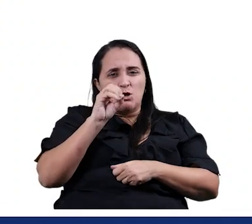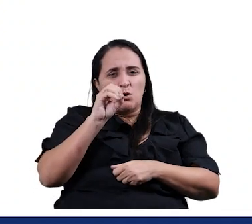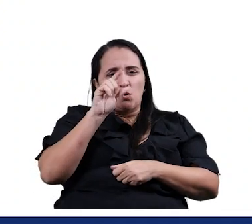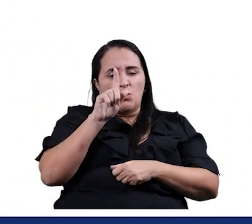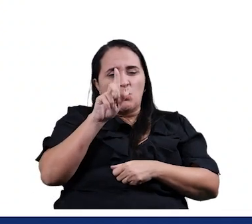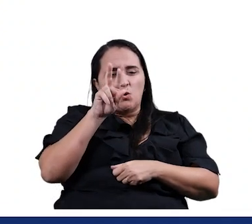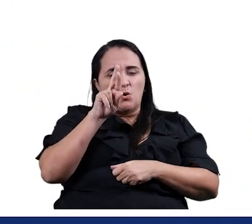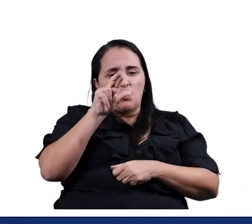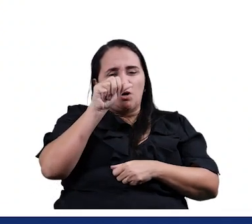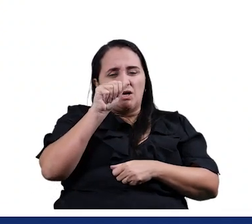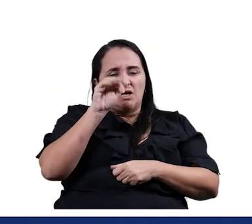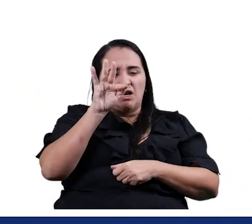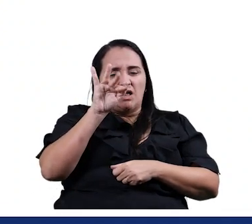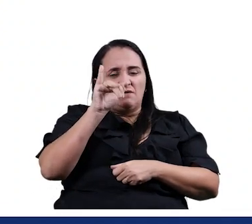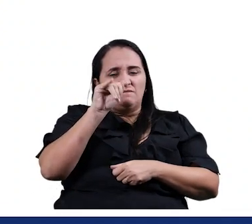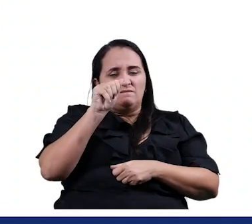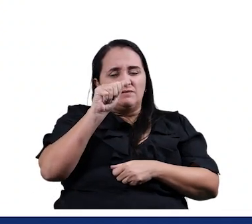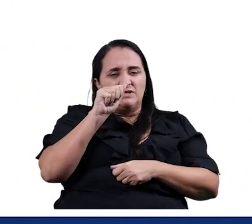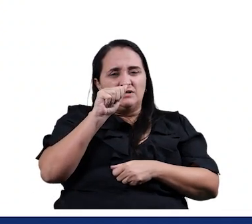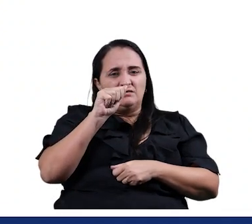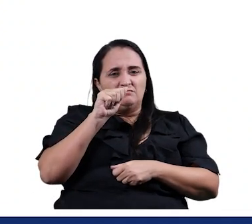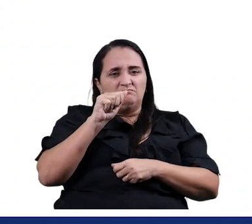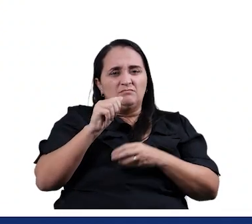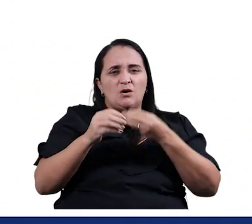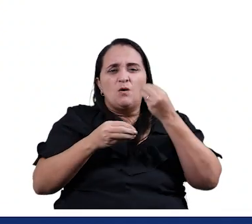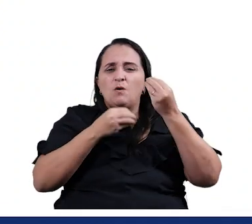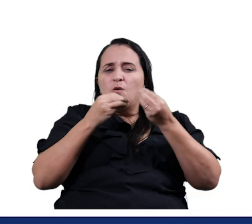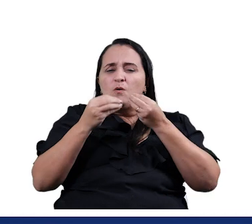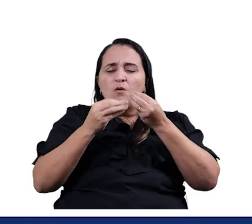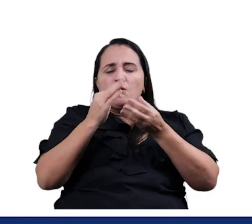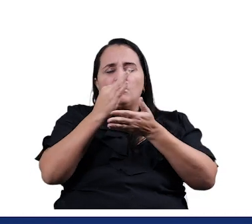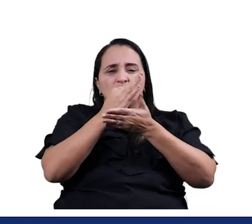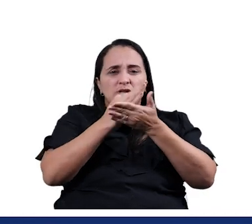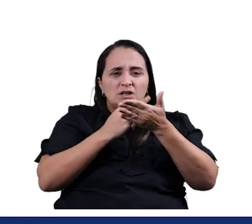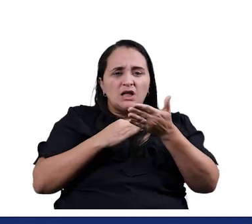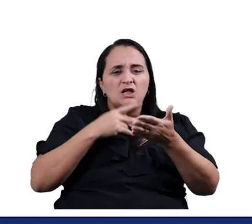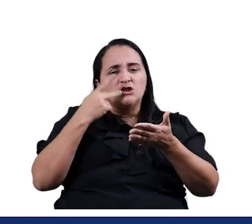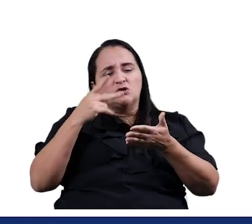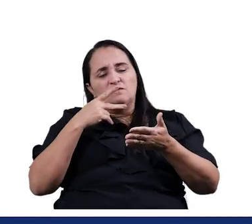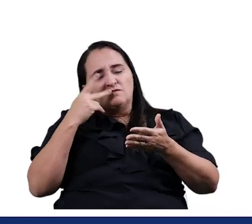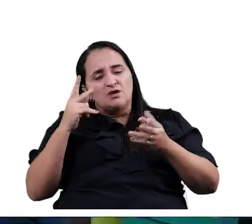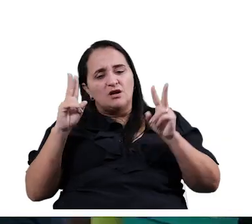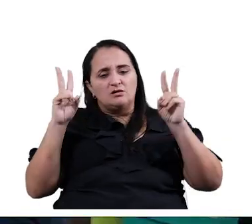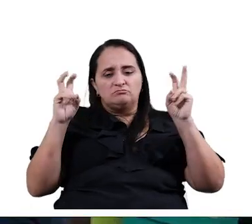biografia. Sim, biografia é o texto que fala da vida de alguém.